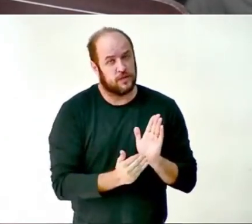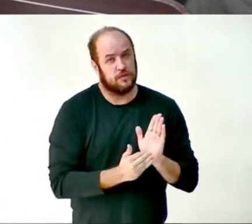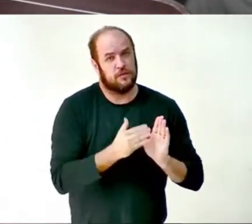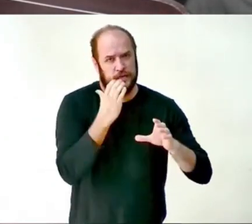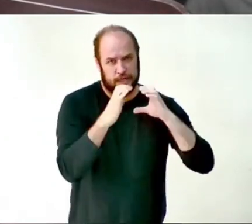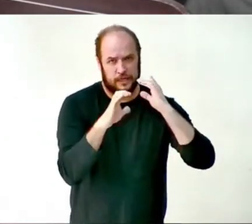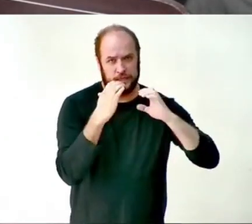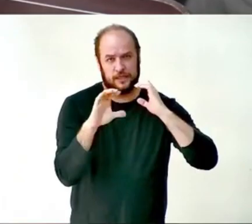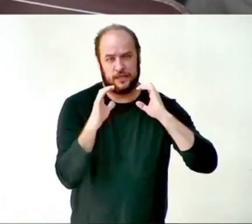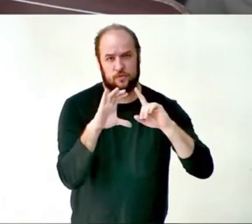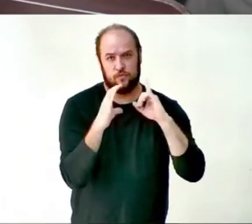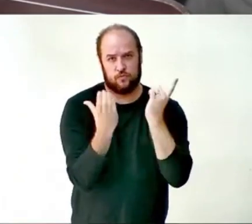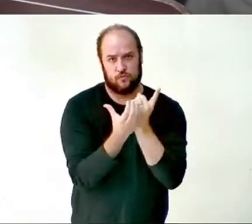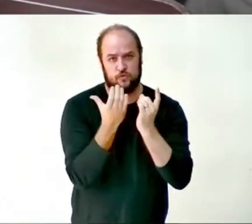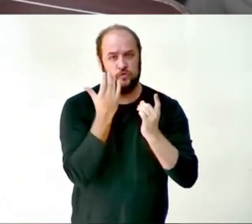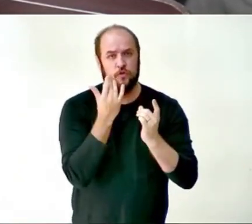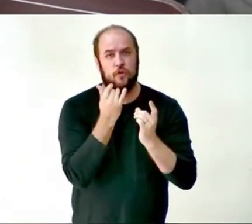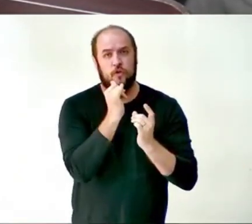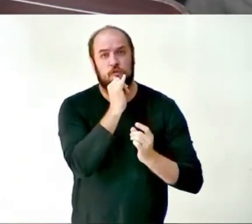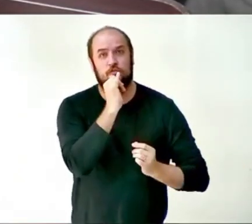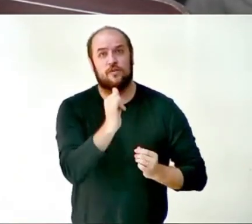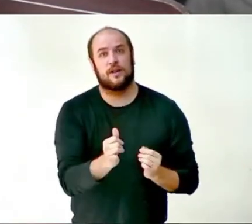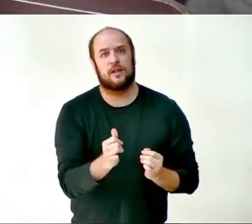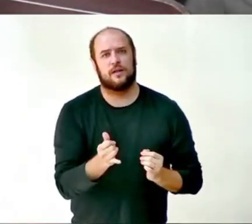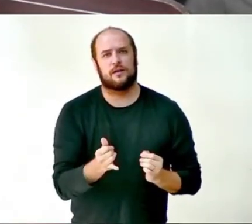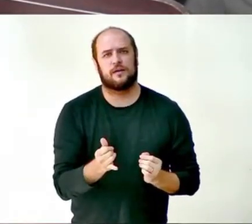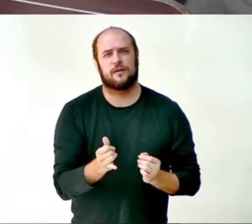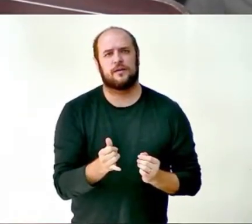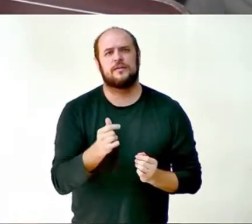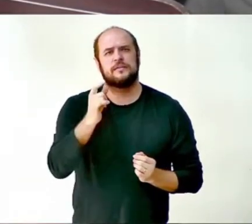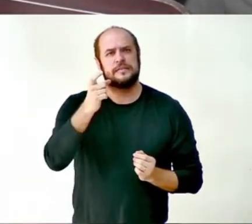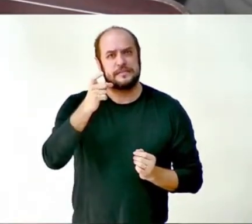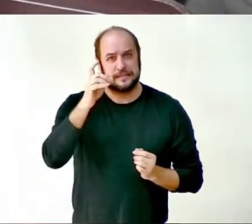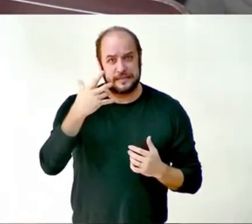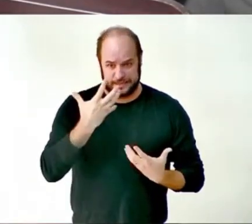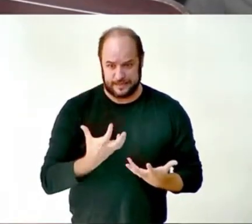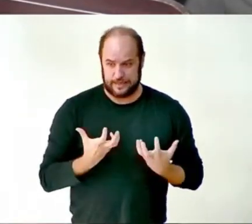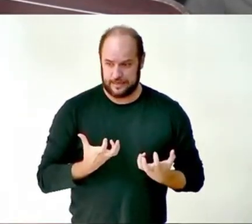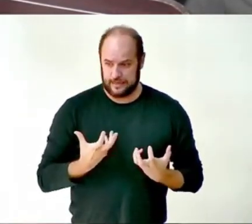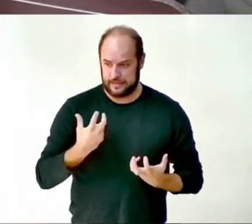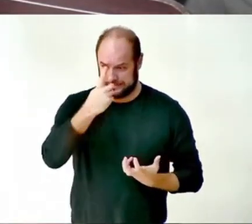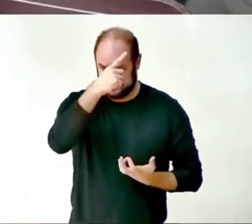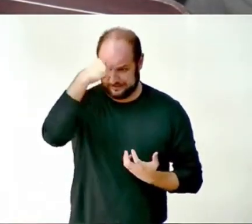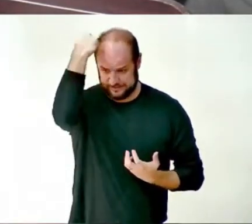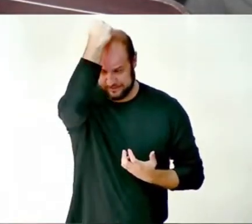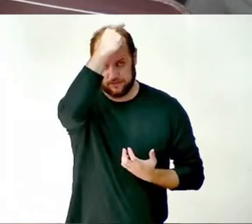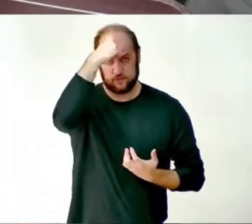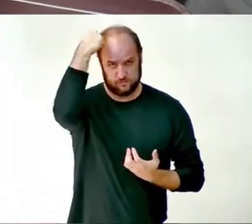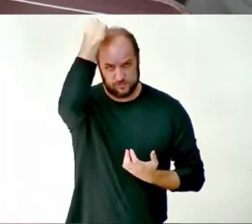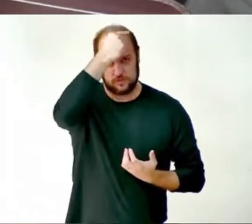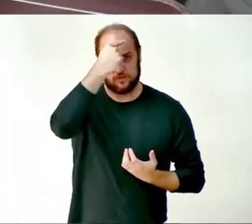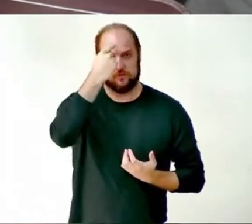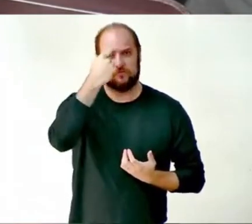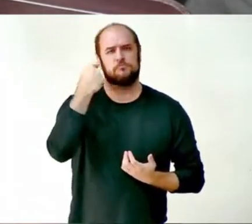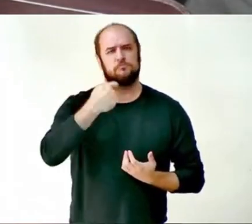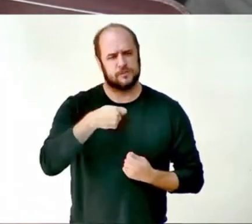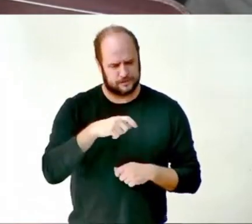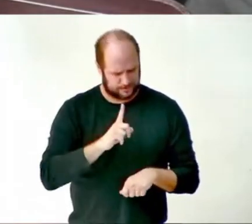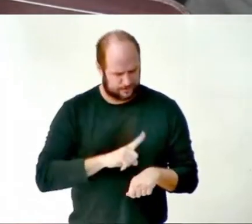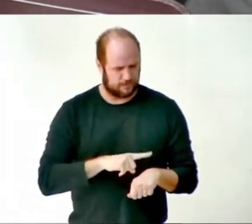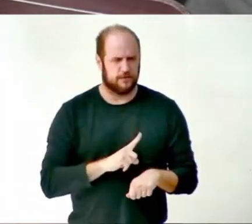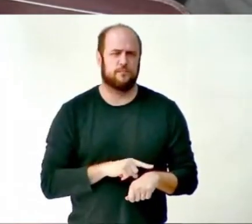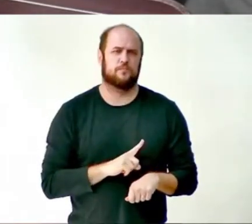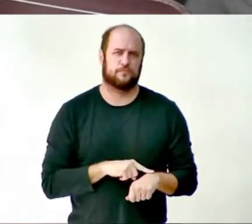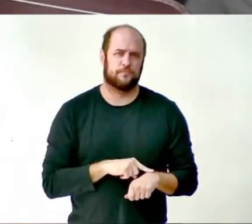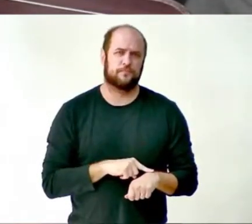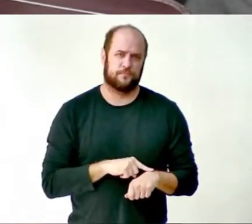nosso culto de adoração, que diz assim: para seres santos, ou para seres santo, tempo hás de